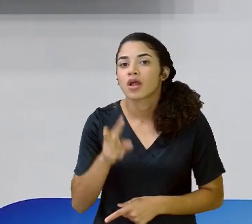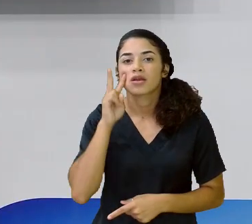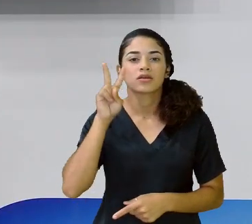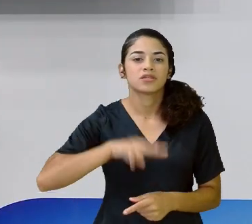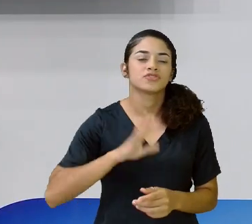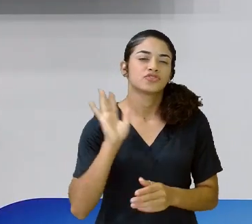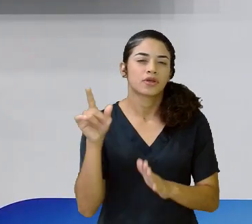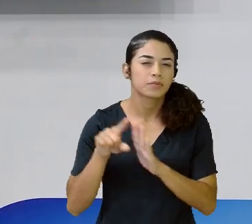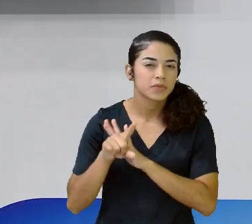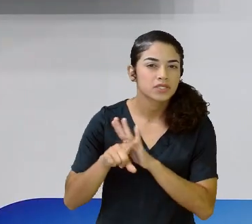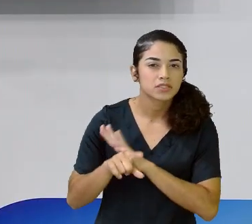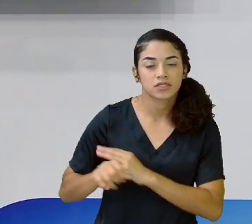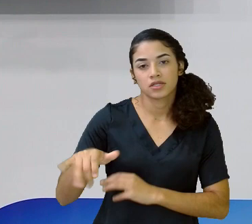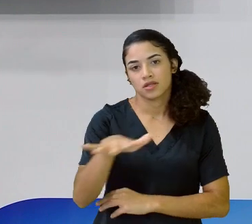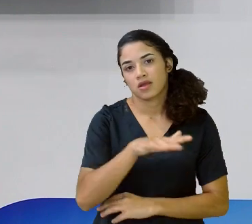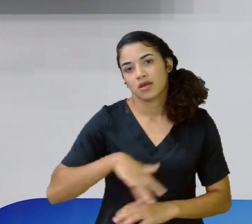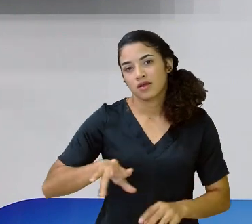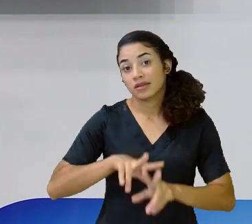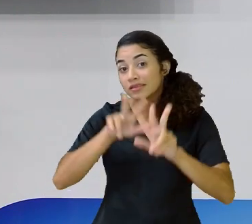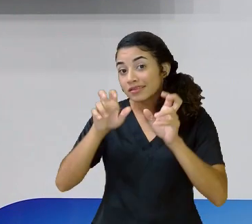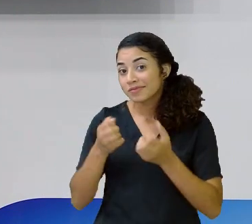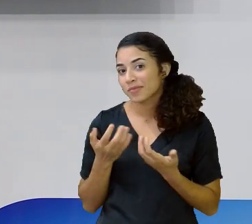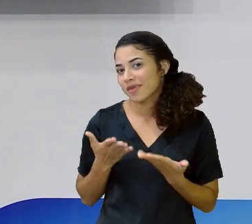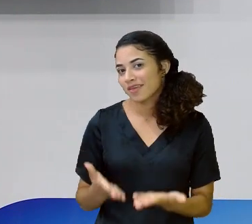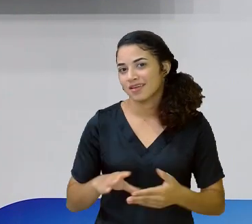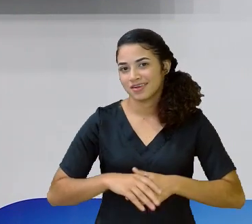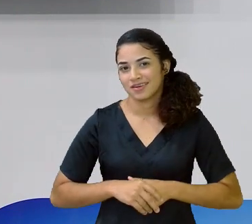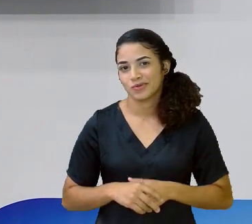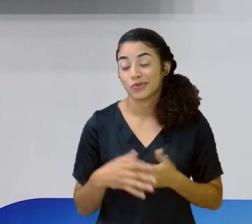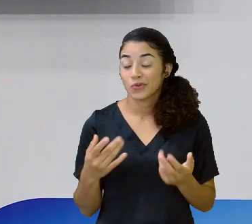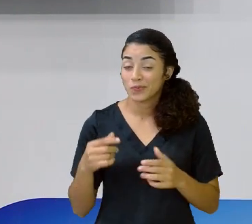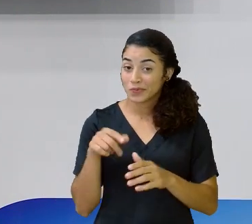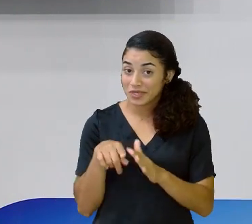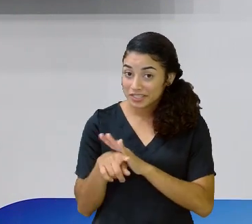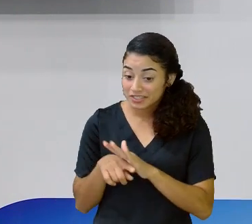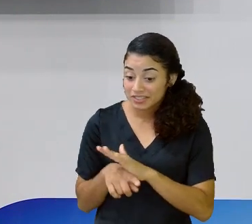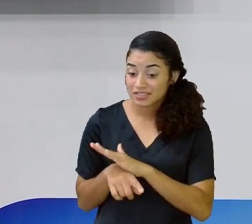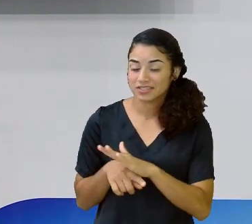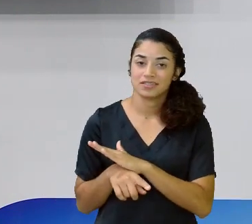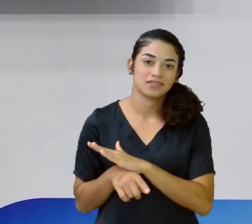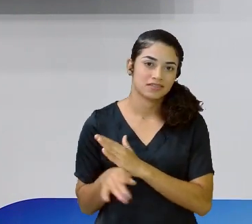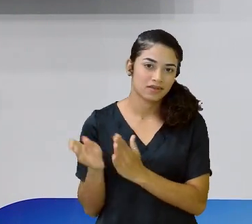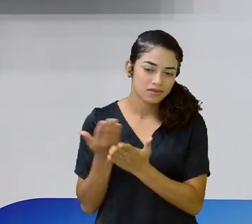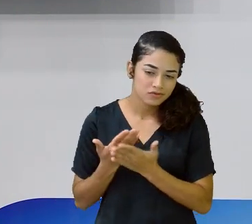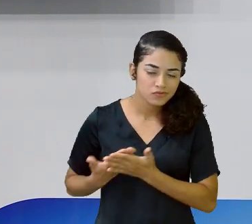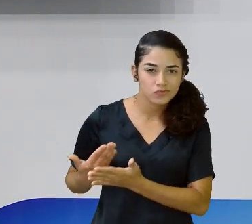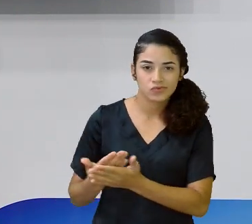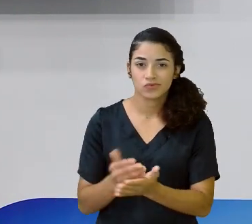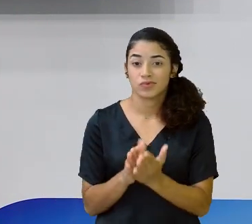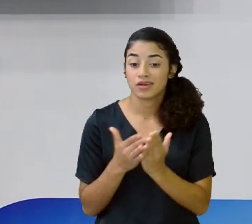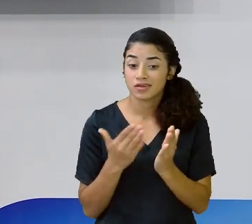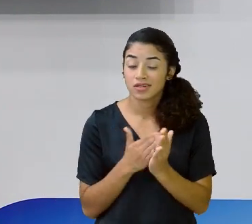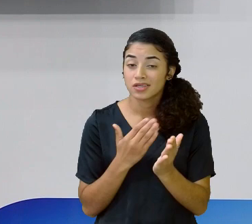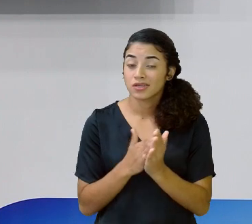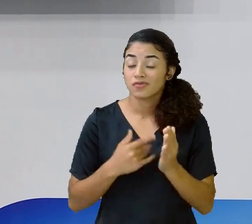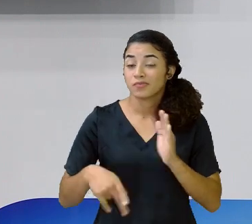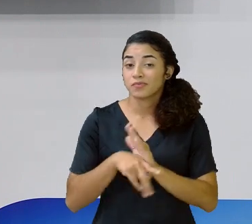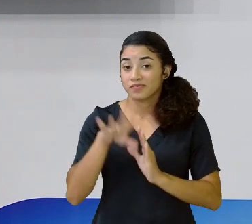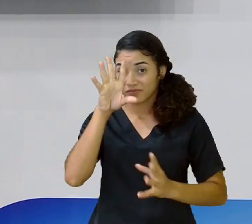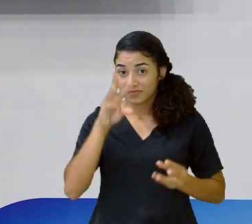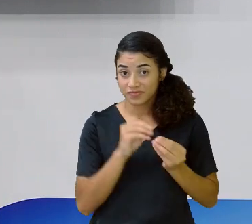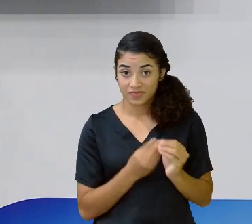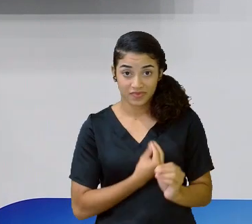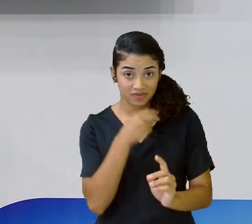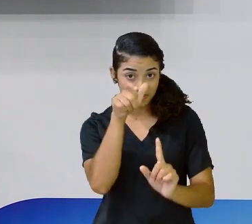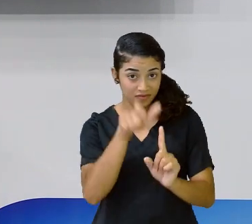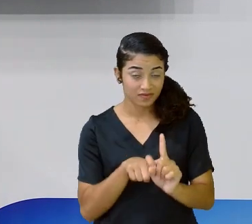fiz pesquisas na área sobre ela. Então, essas pesquisas, esses livros biográficos, eles ajudam também a gente